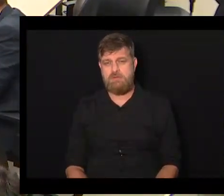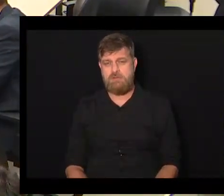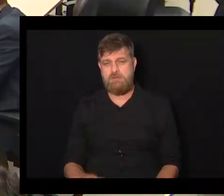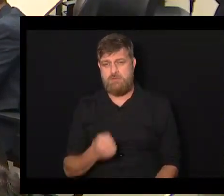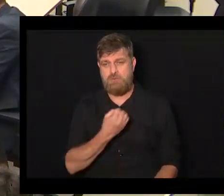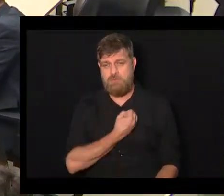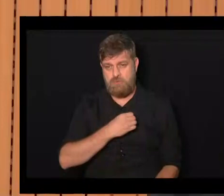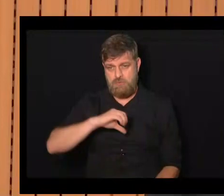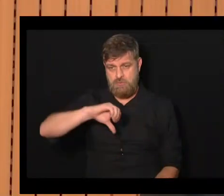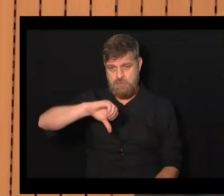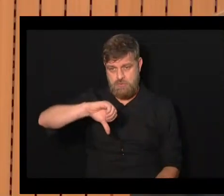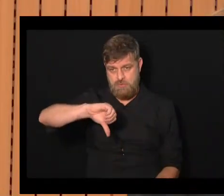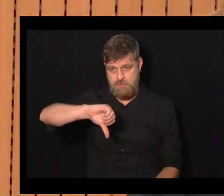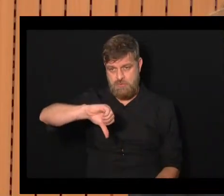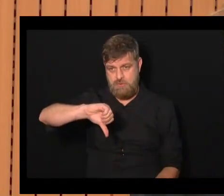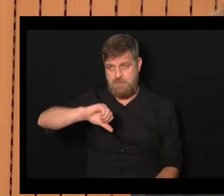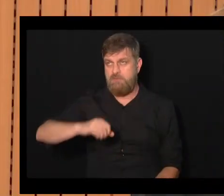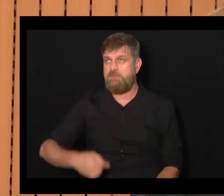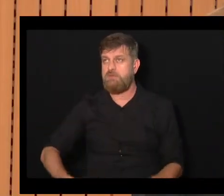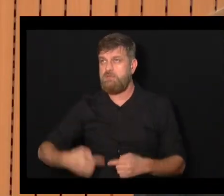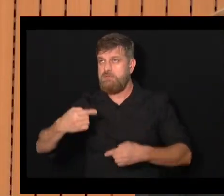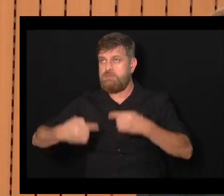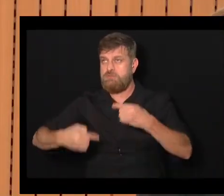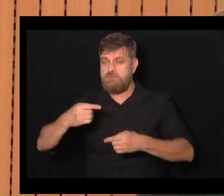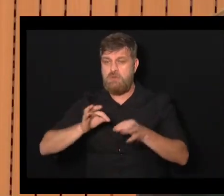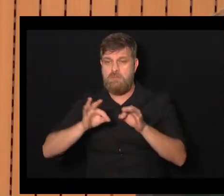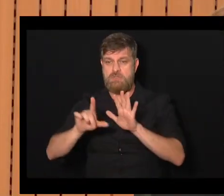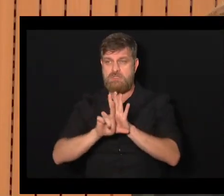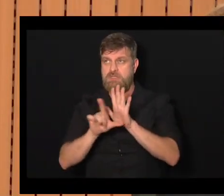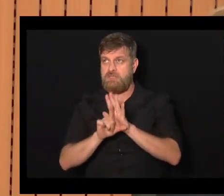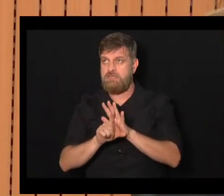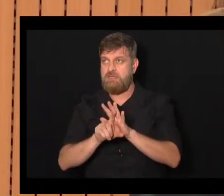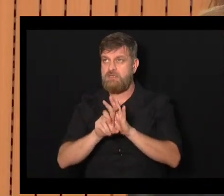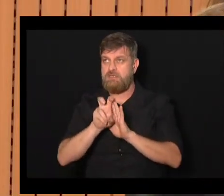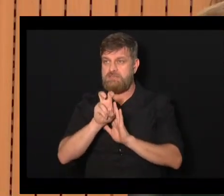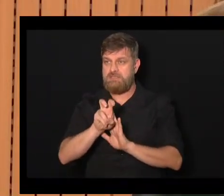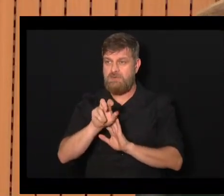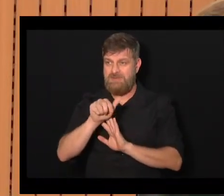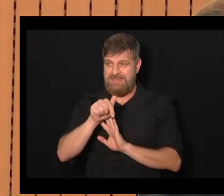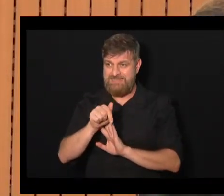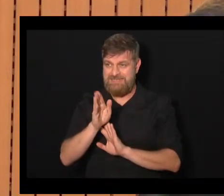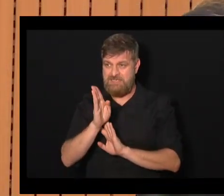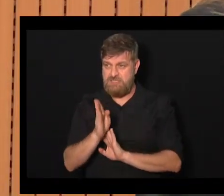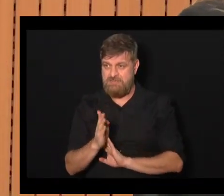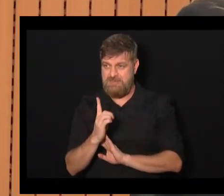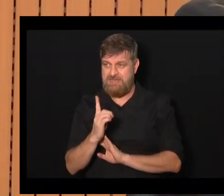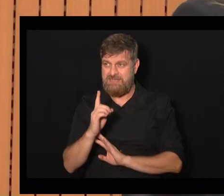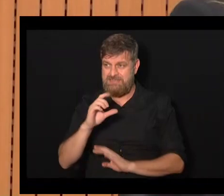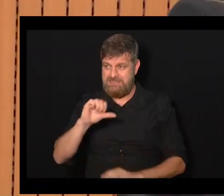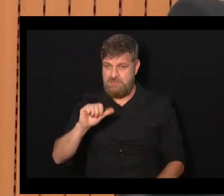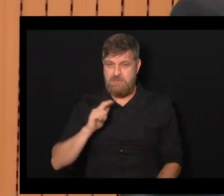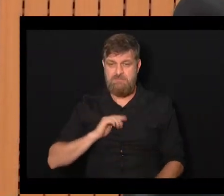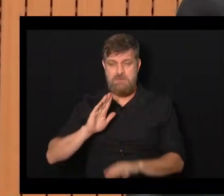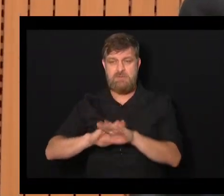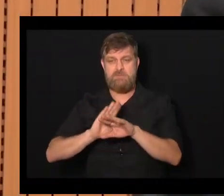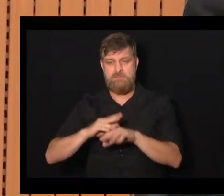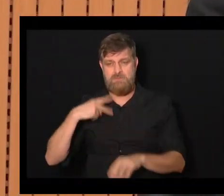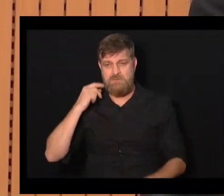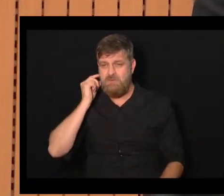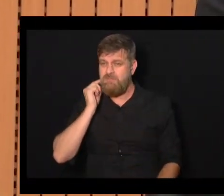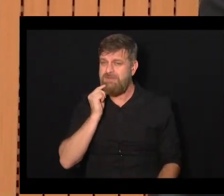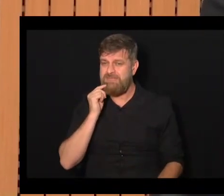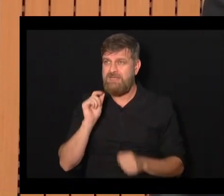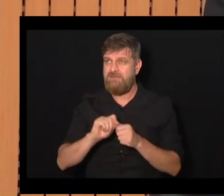Item 9. Turno 1, discussão e votação do projeto de decreto legislativo 5719, processo 229251, de autoria do vereador senhor Marcelo Silva,